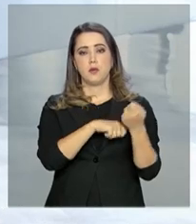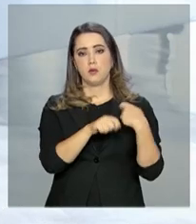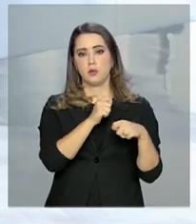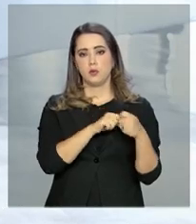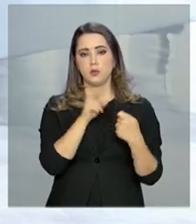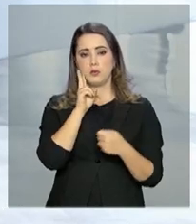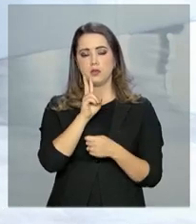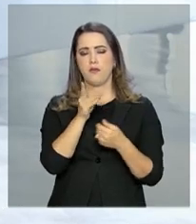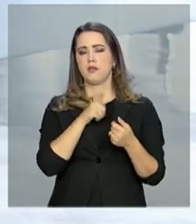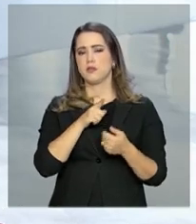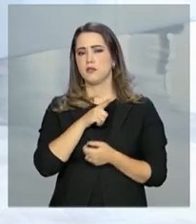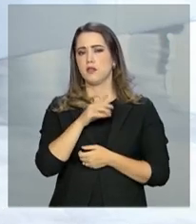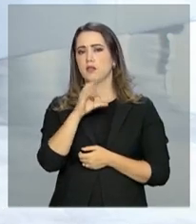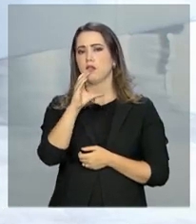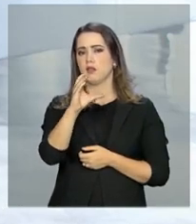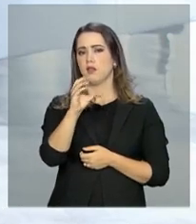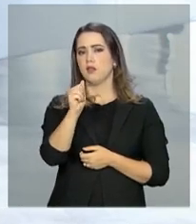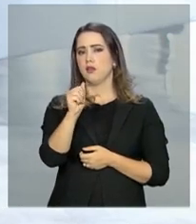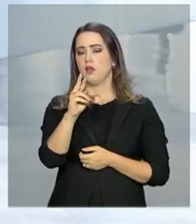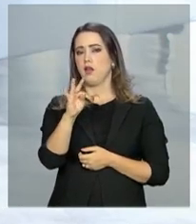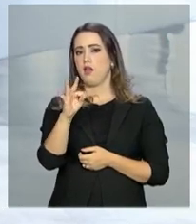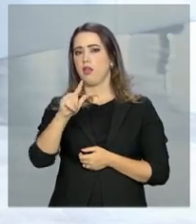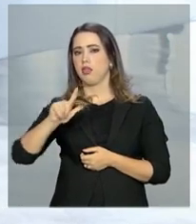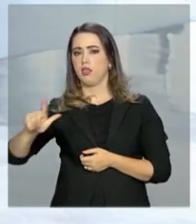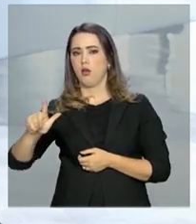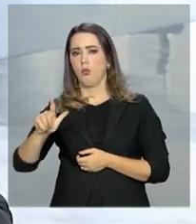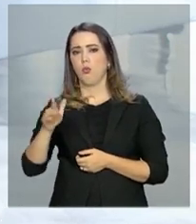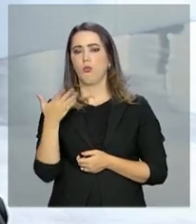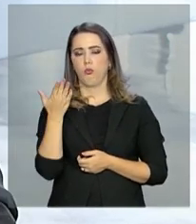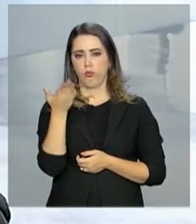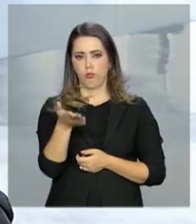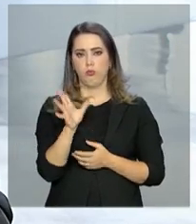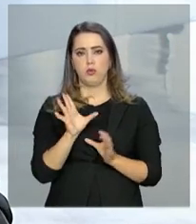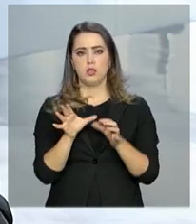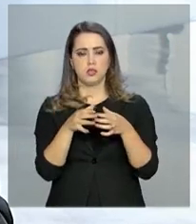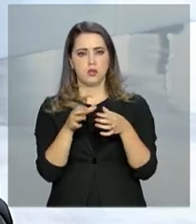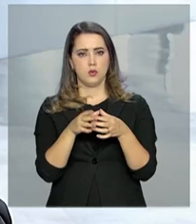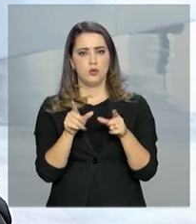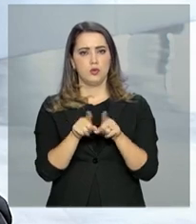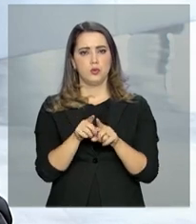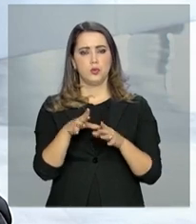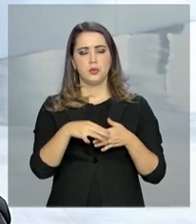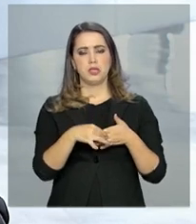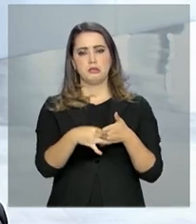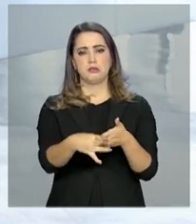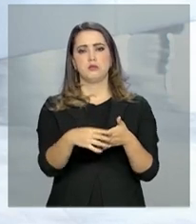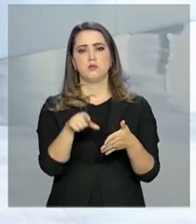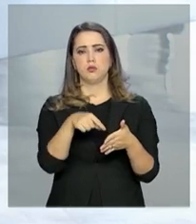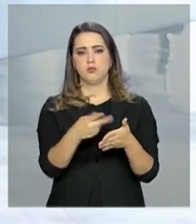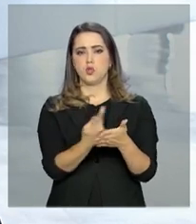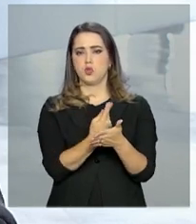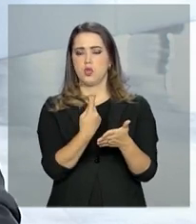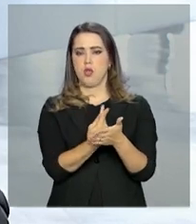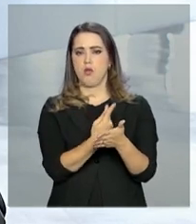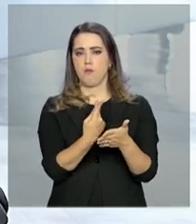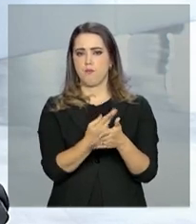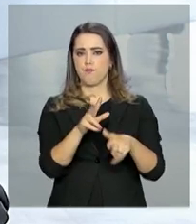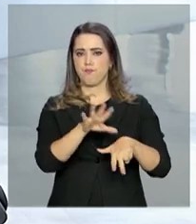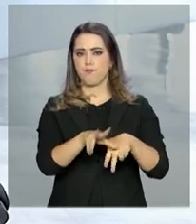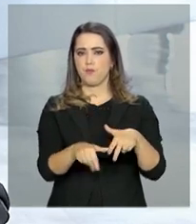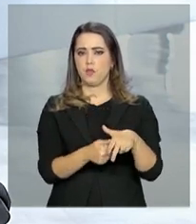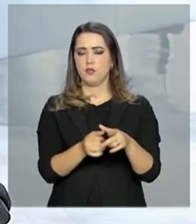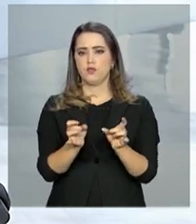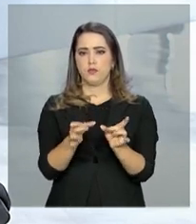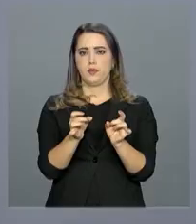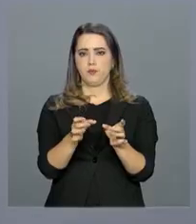de cartel dessas empresas nessa área e o direcionamento de licitações eu voto com você no